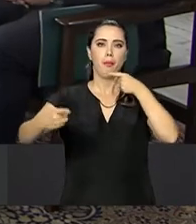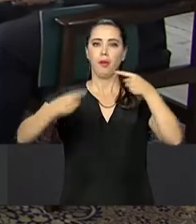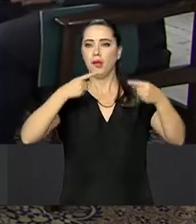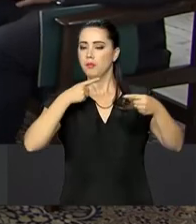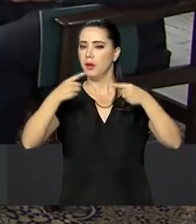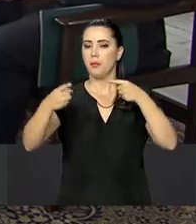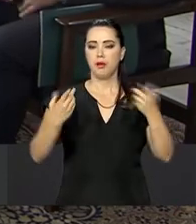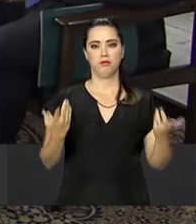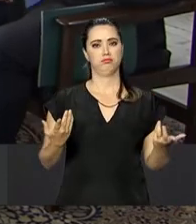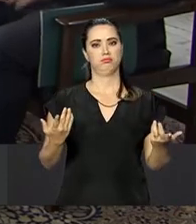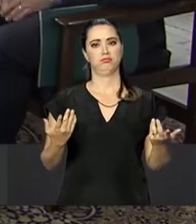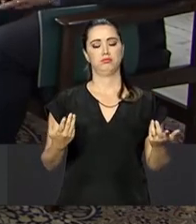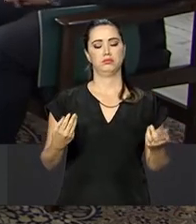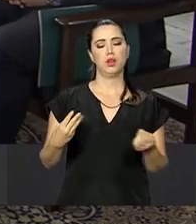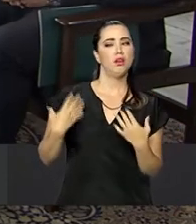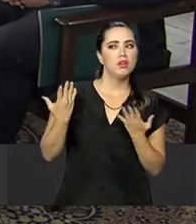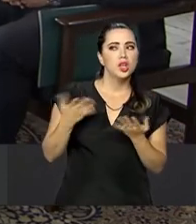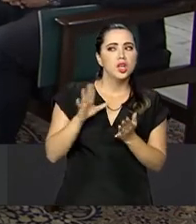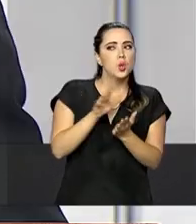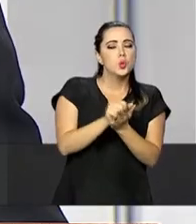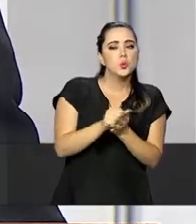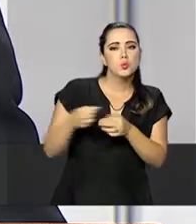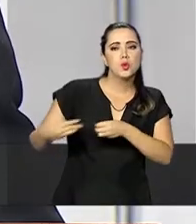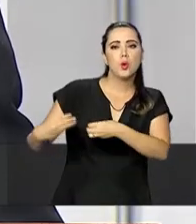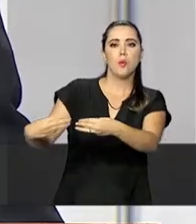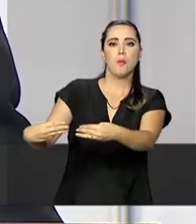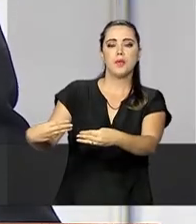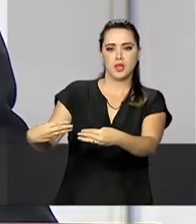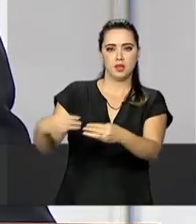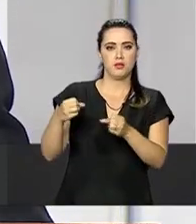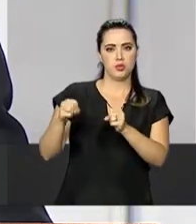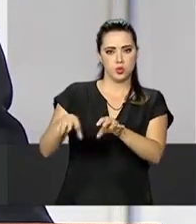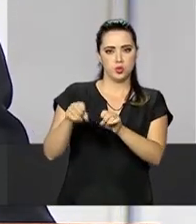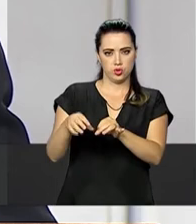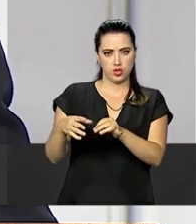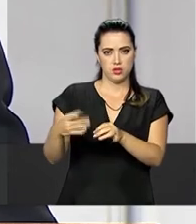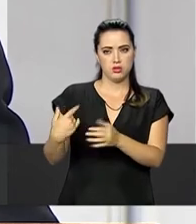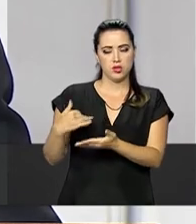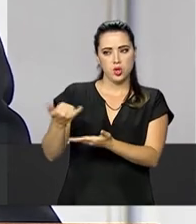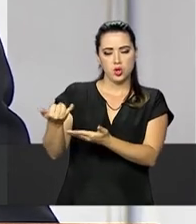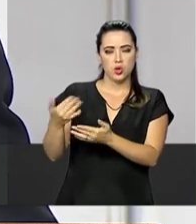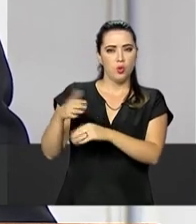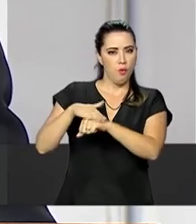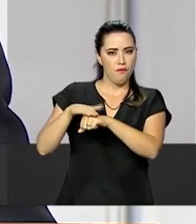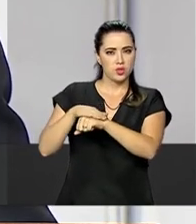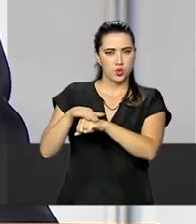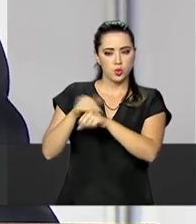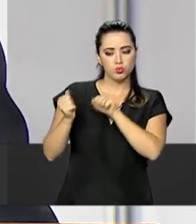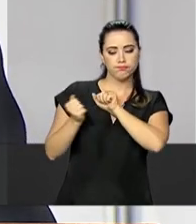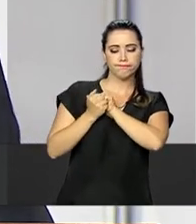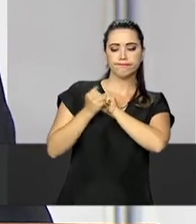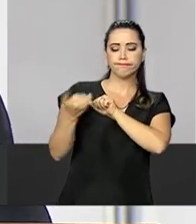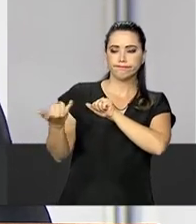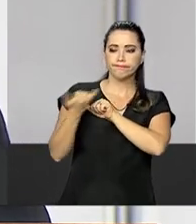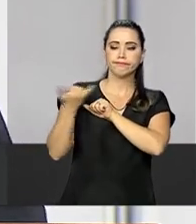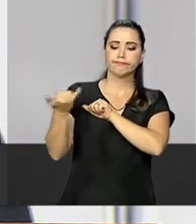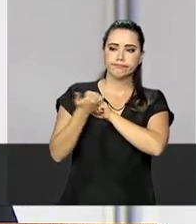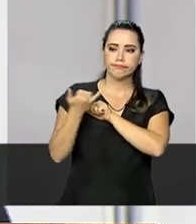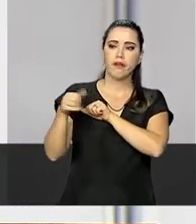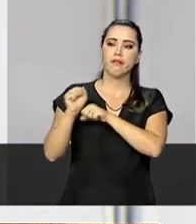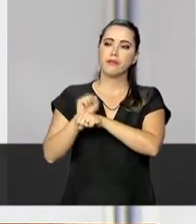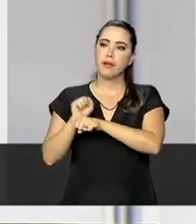me trouxe a matéria disse olha vamos fazer por medida provisória e deixar a discussão se deu durante 20 anos